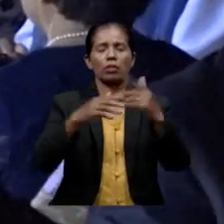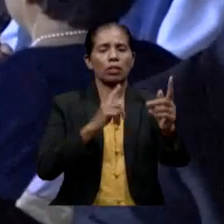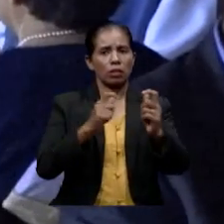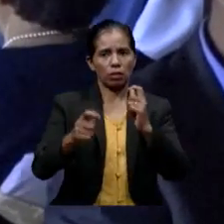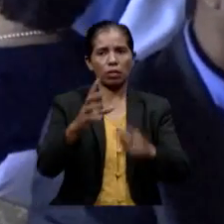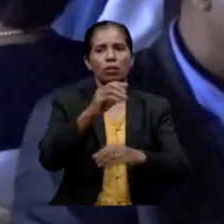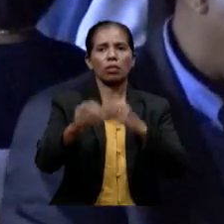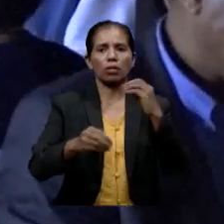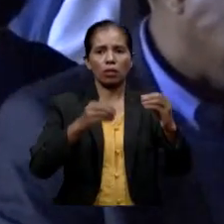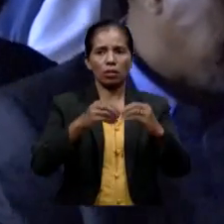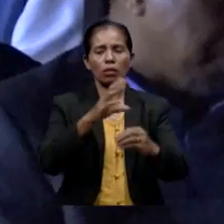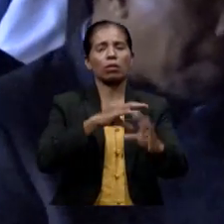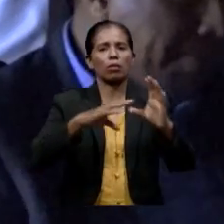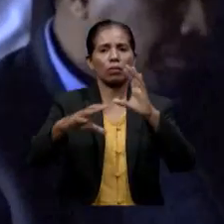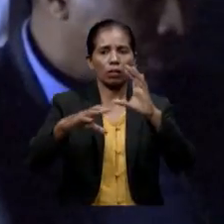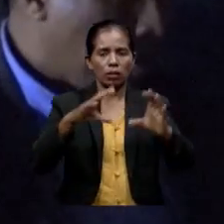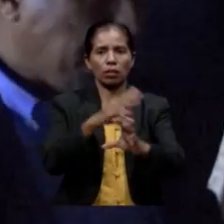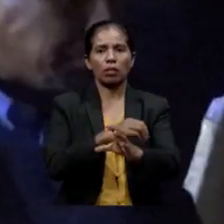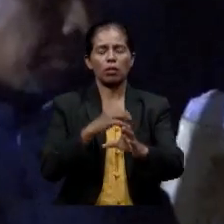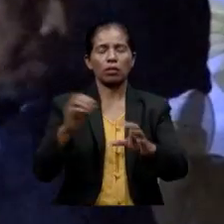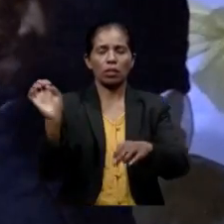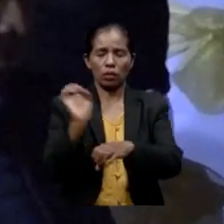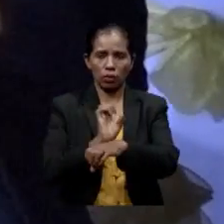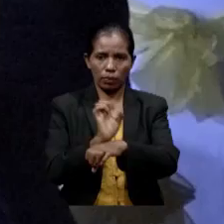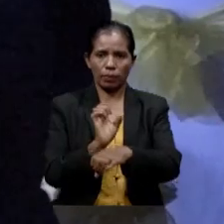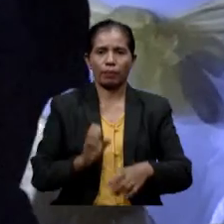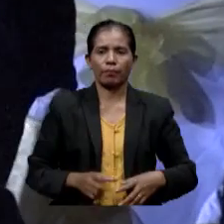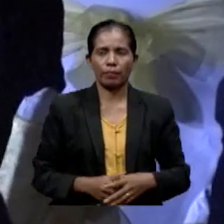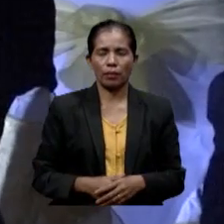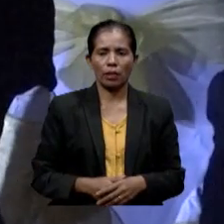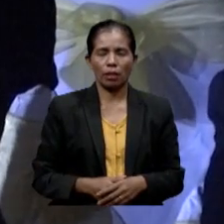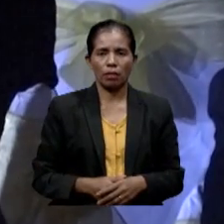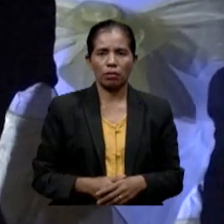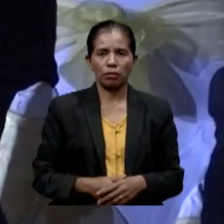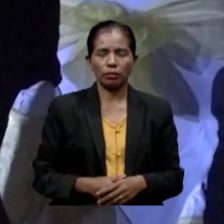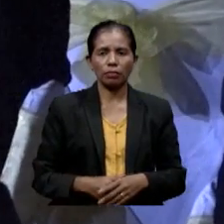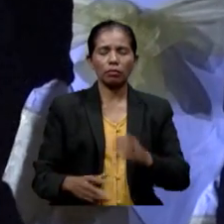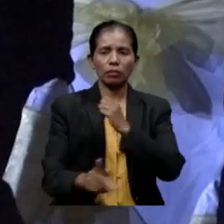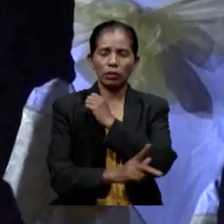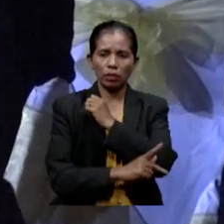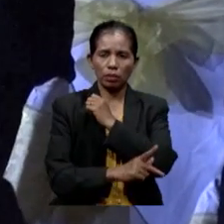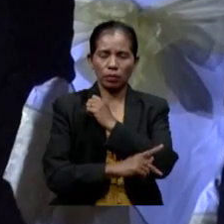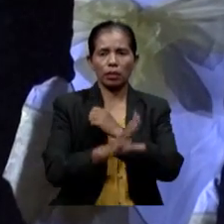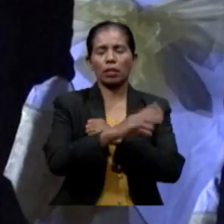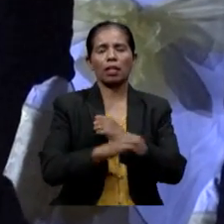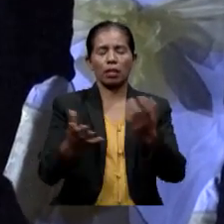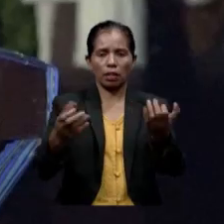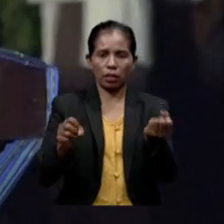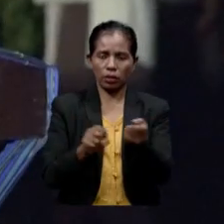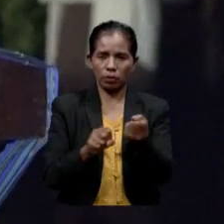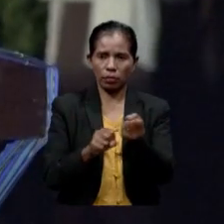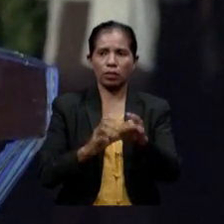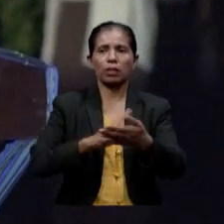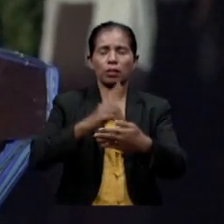setor conectividade, comunicação e imóveis na economia azul. Portugal está disponível para explorar